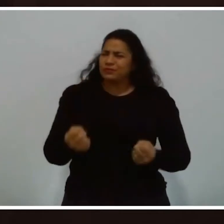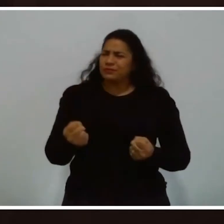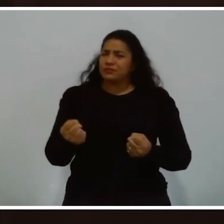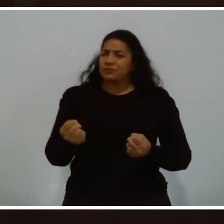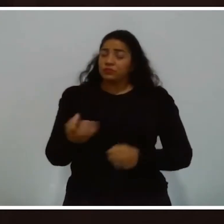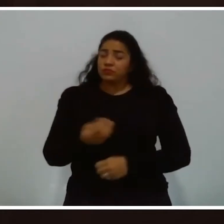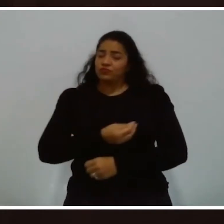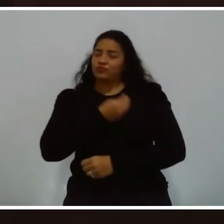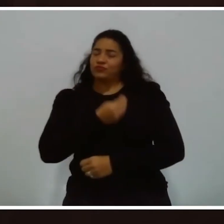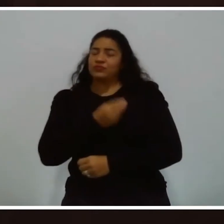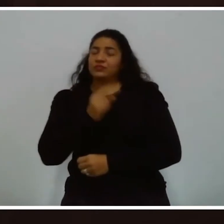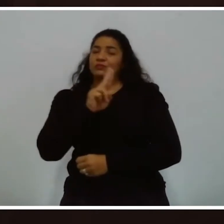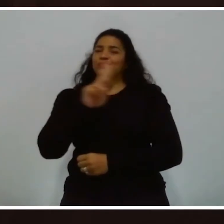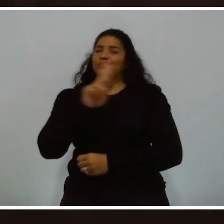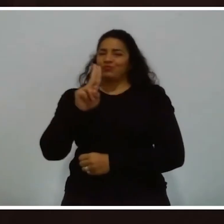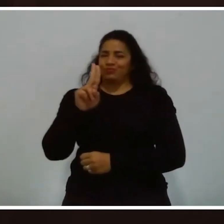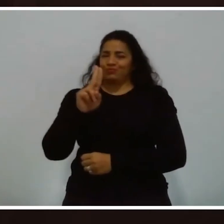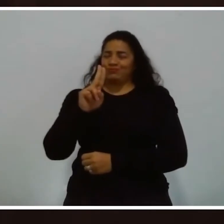Senhor Jesus.